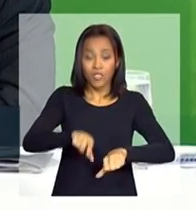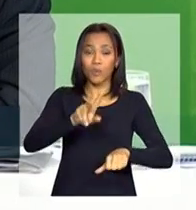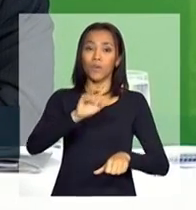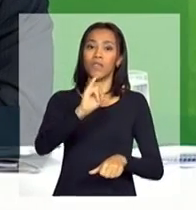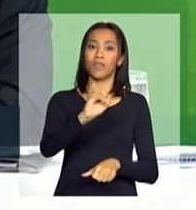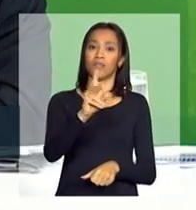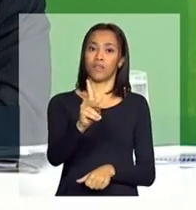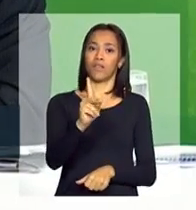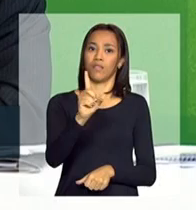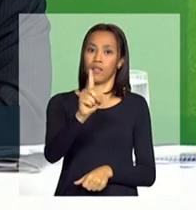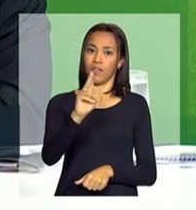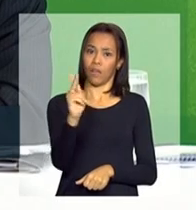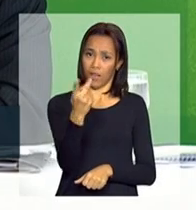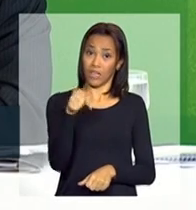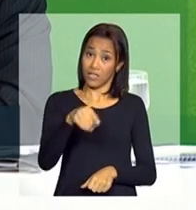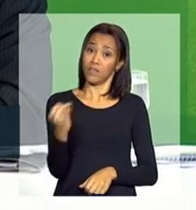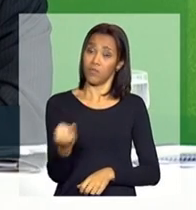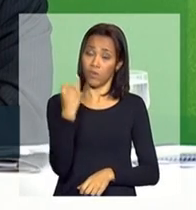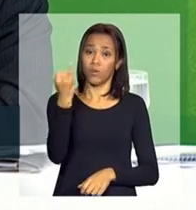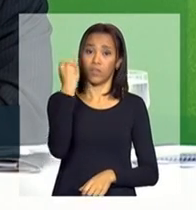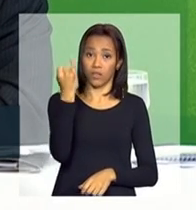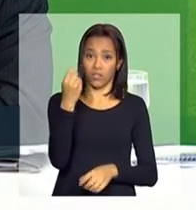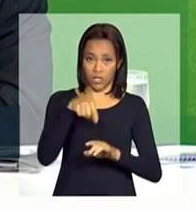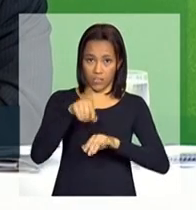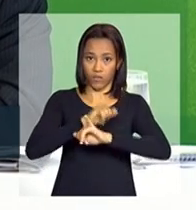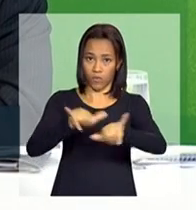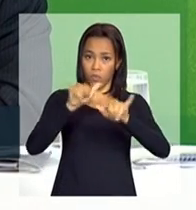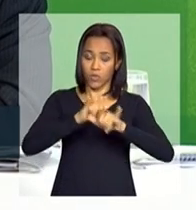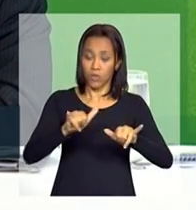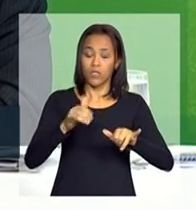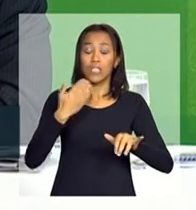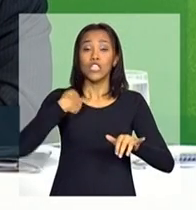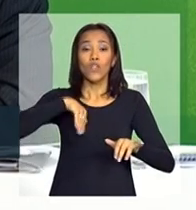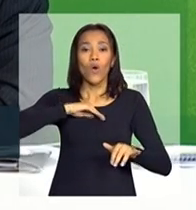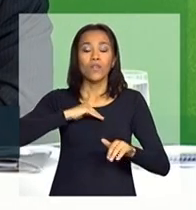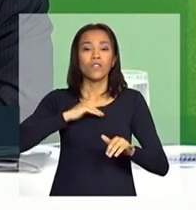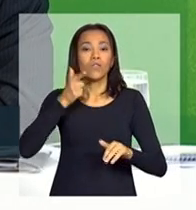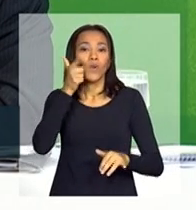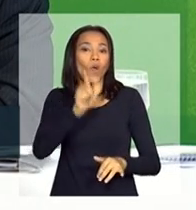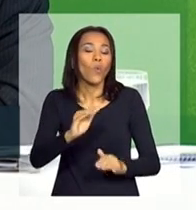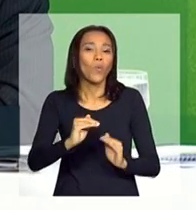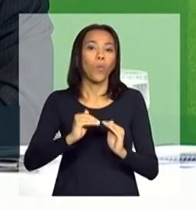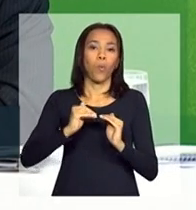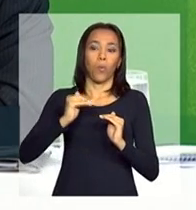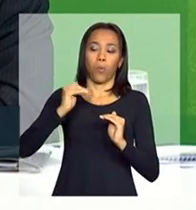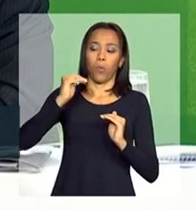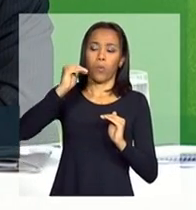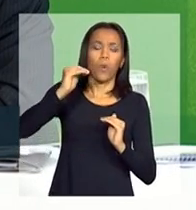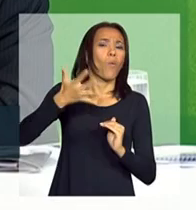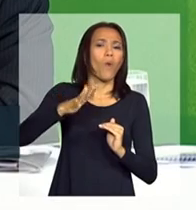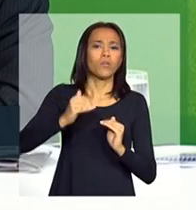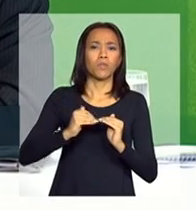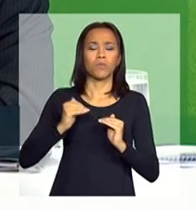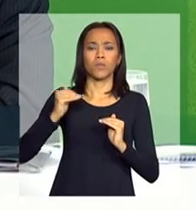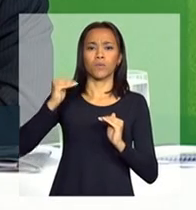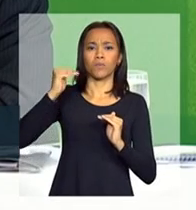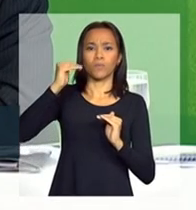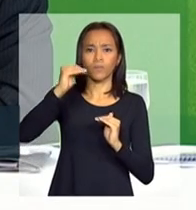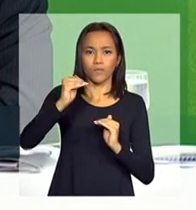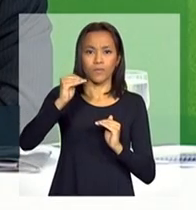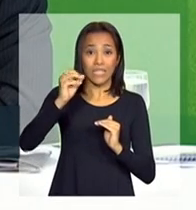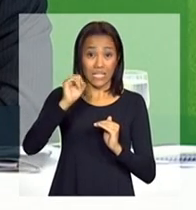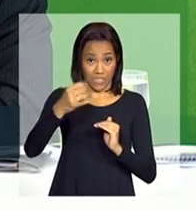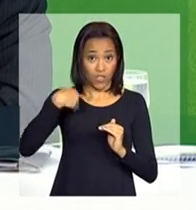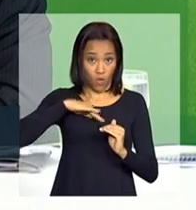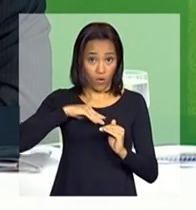é um dos elementos mais importantes né seguramente Nós subiros quantas projeções Luiz Cláudia se nós